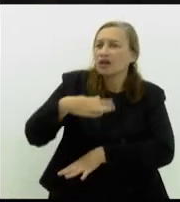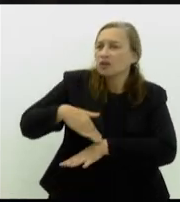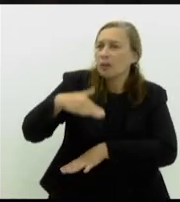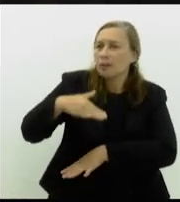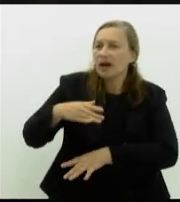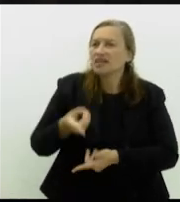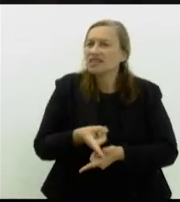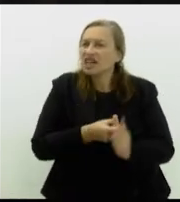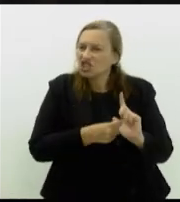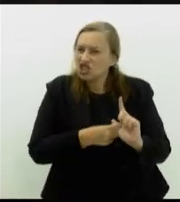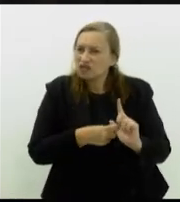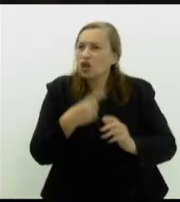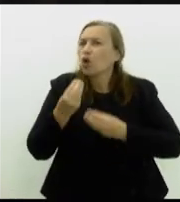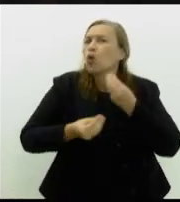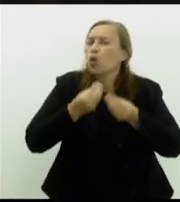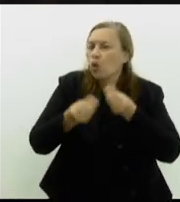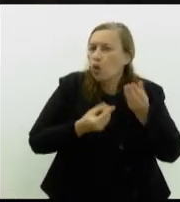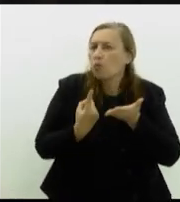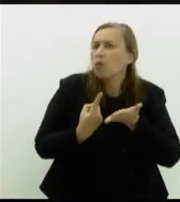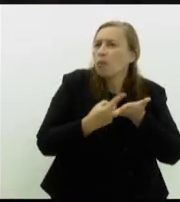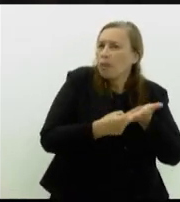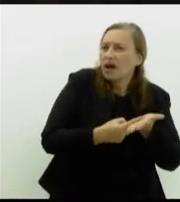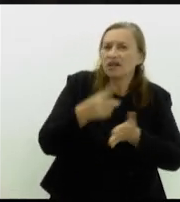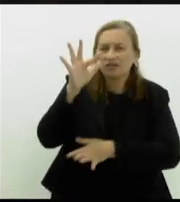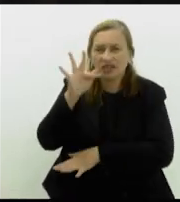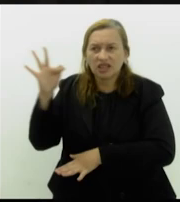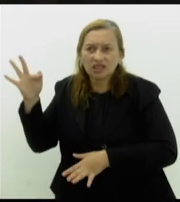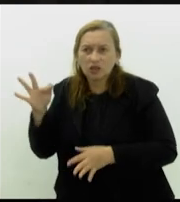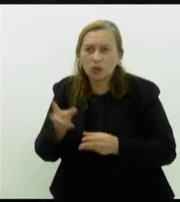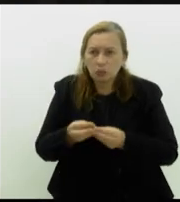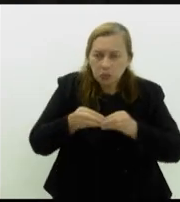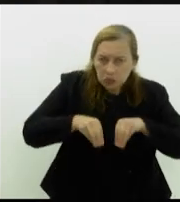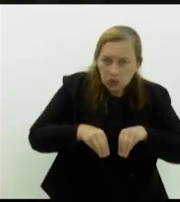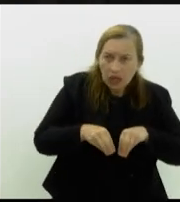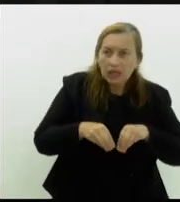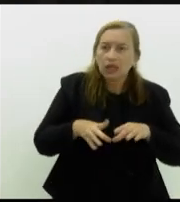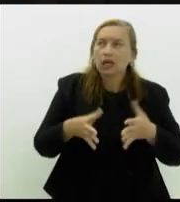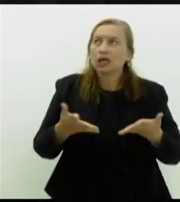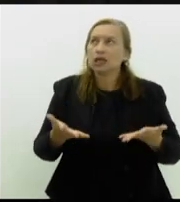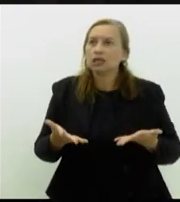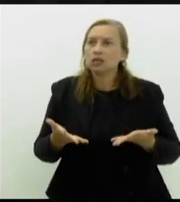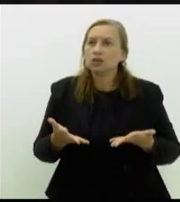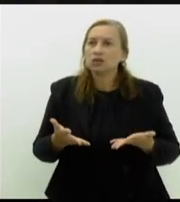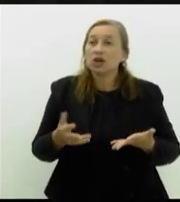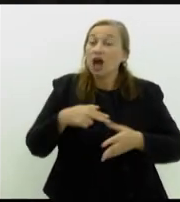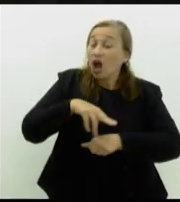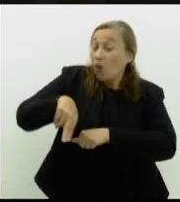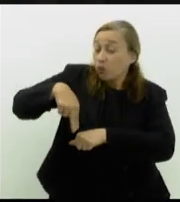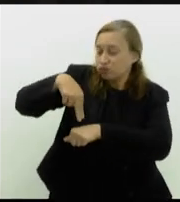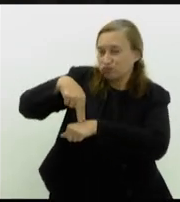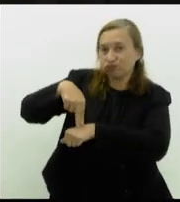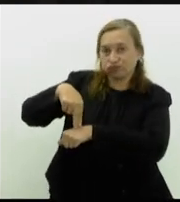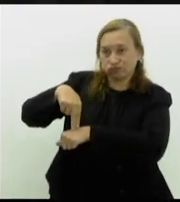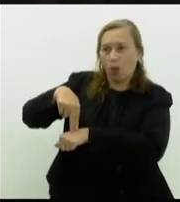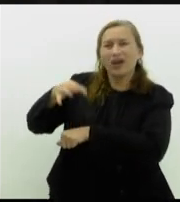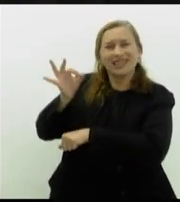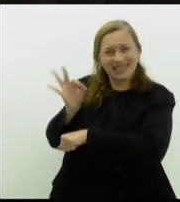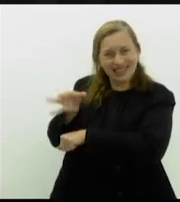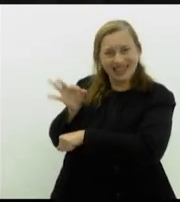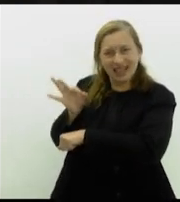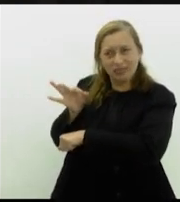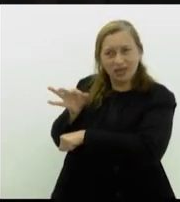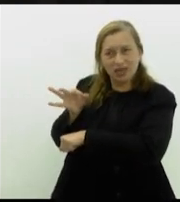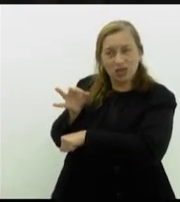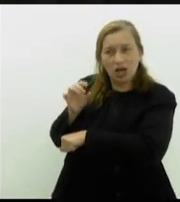da dívida, como é que o Pacto Federativo está rompido, é que a União, evidentemente, não